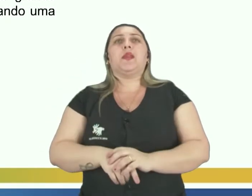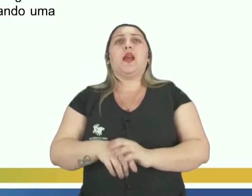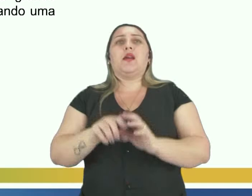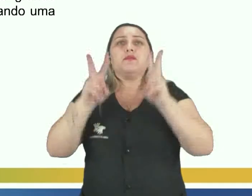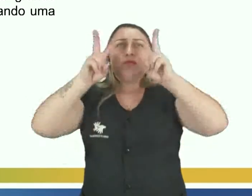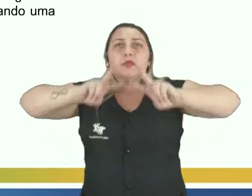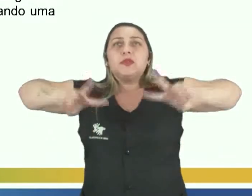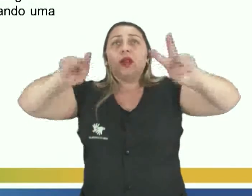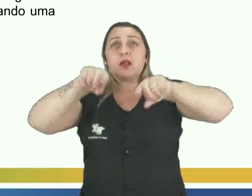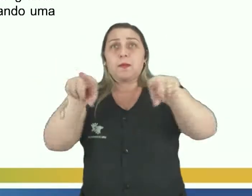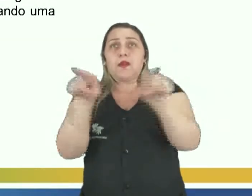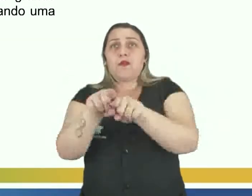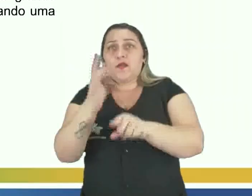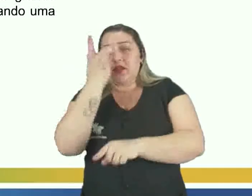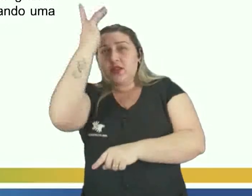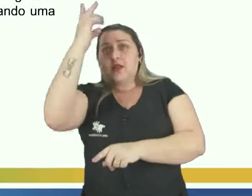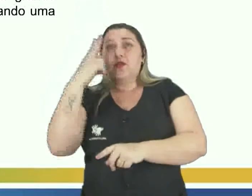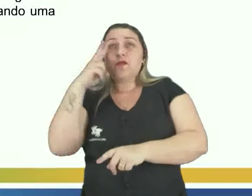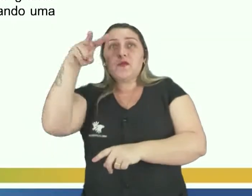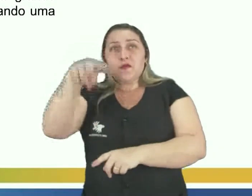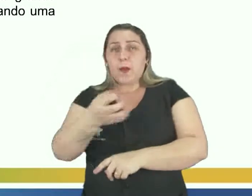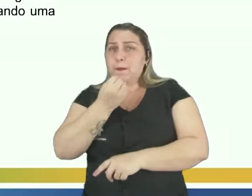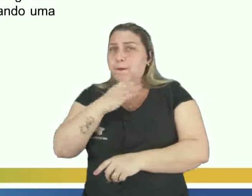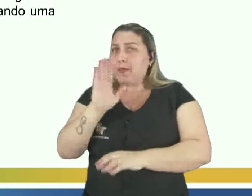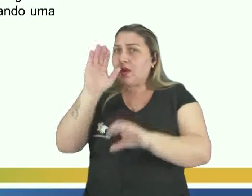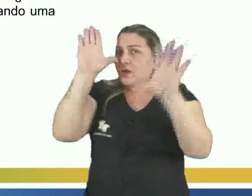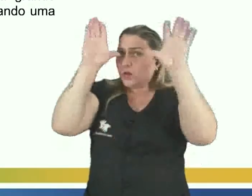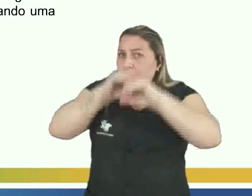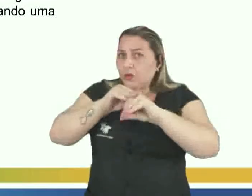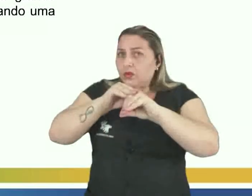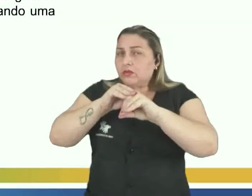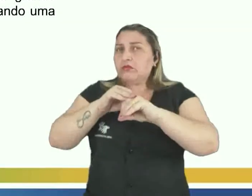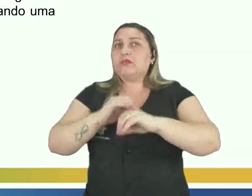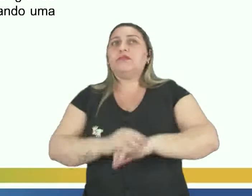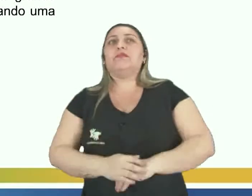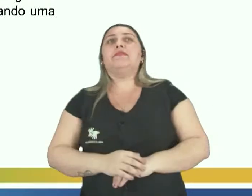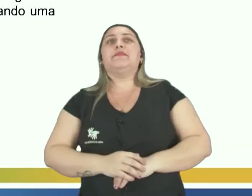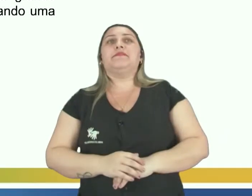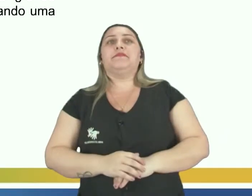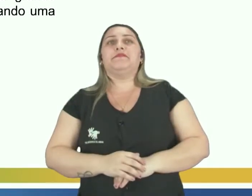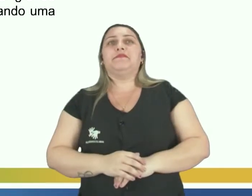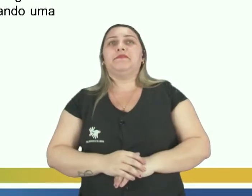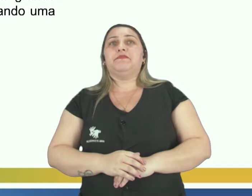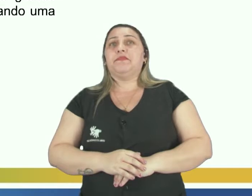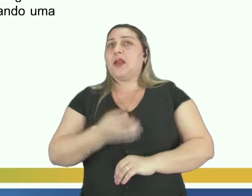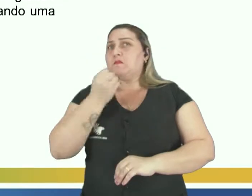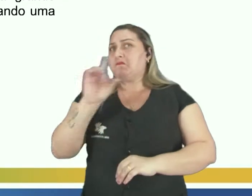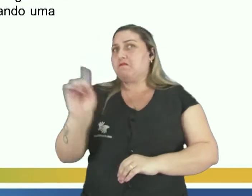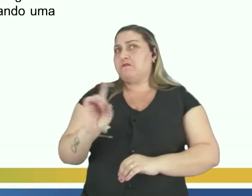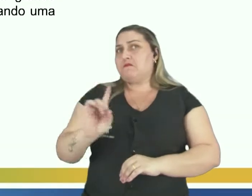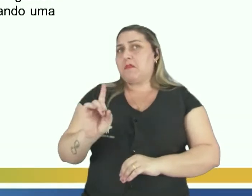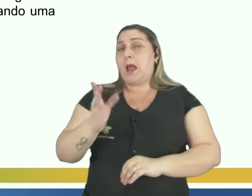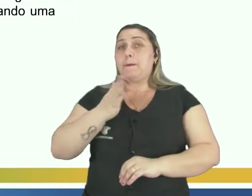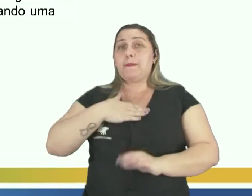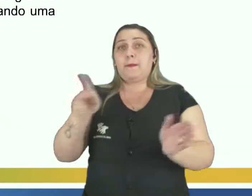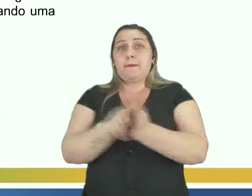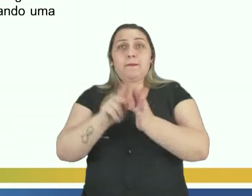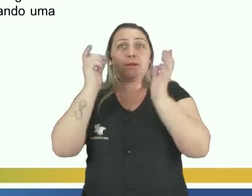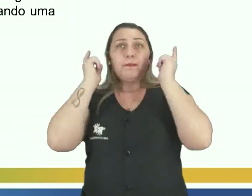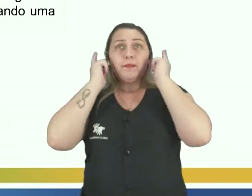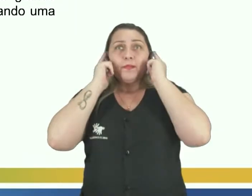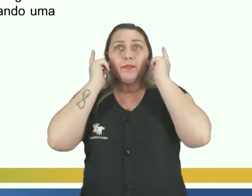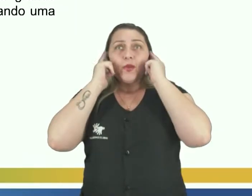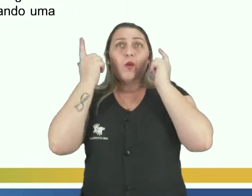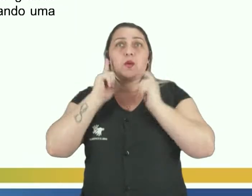à visão, você também tem facilidade de enxergar bem no escuro? Aí ela responde, ela não é tão boa quanto a minha